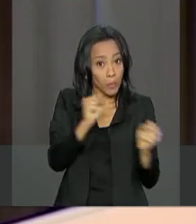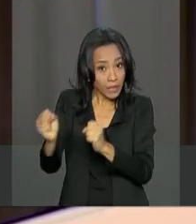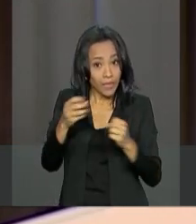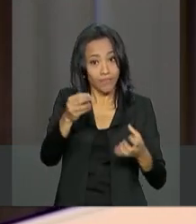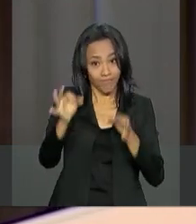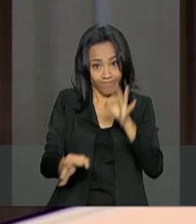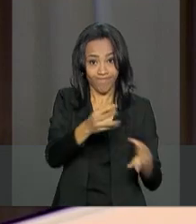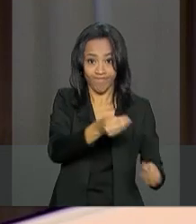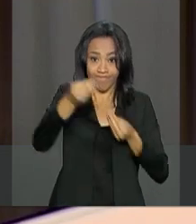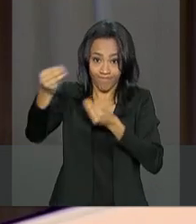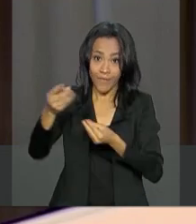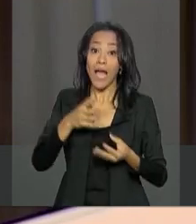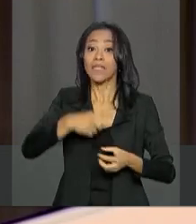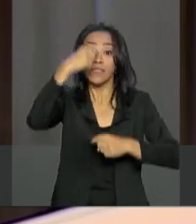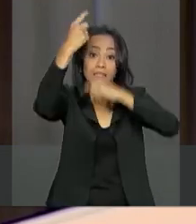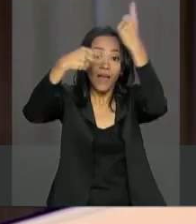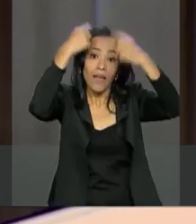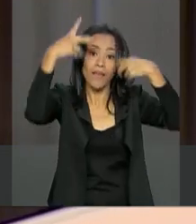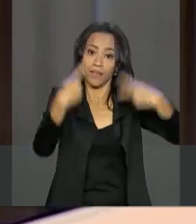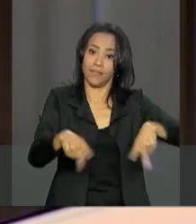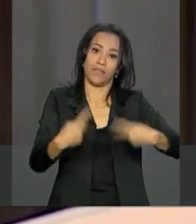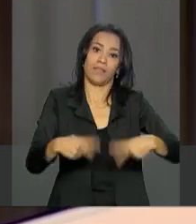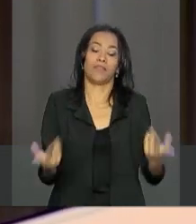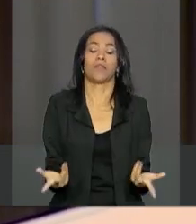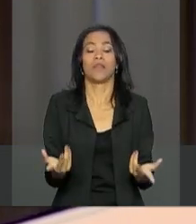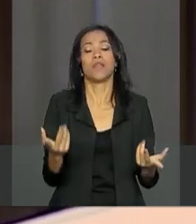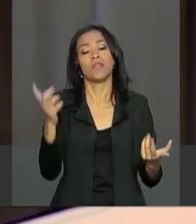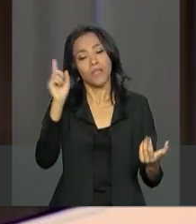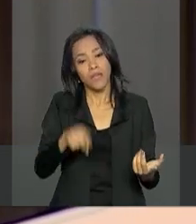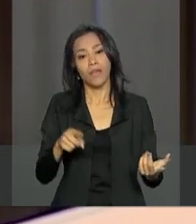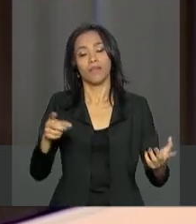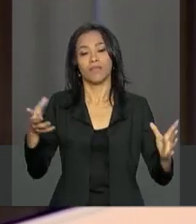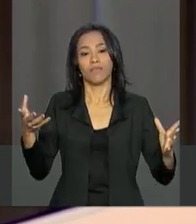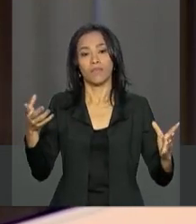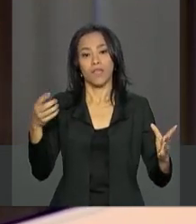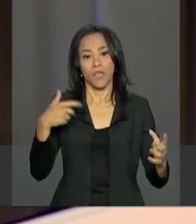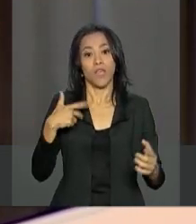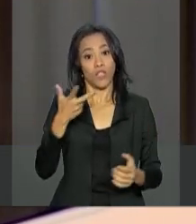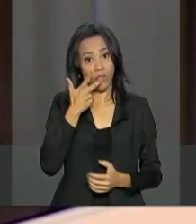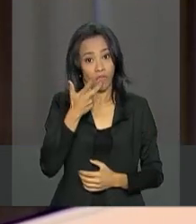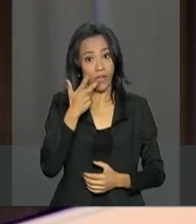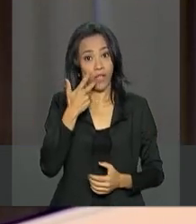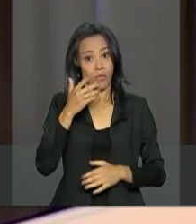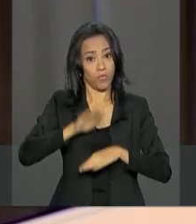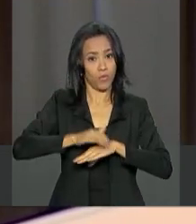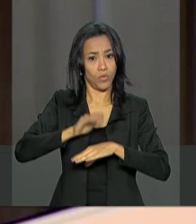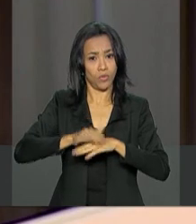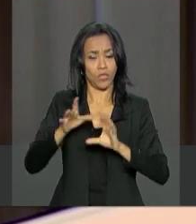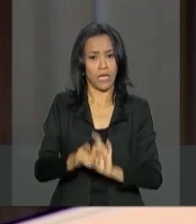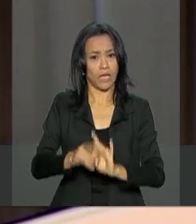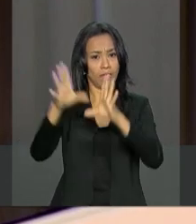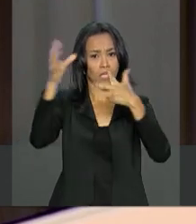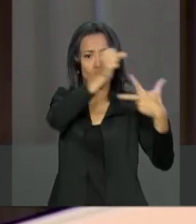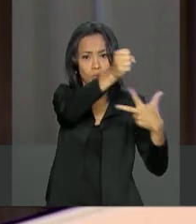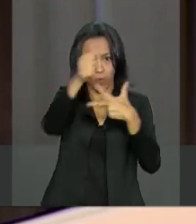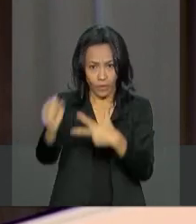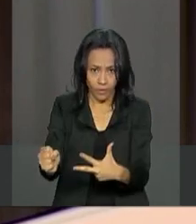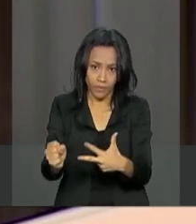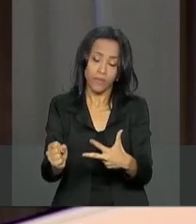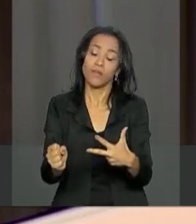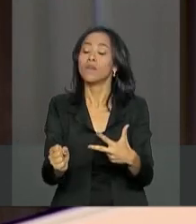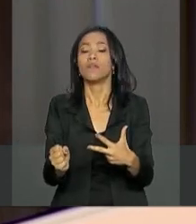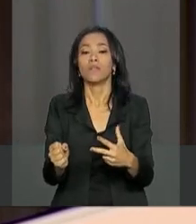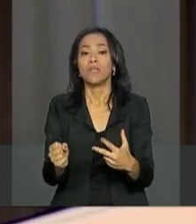não é? A ideia que a Constituição determina de harmonia, porque fala-se muito em independência entre os poderes, mas a tese